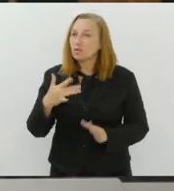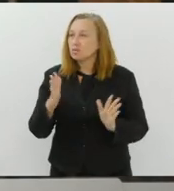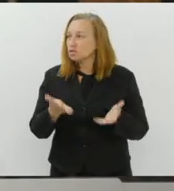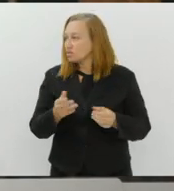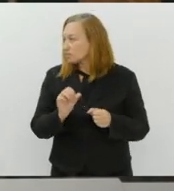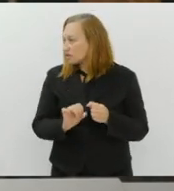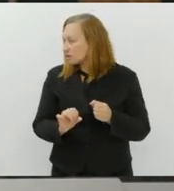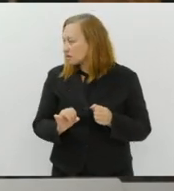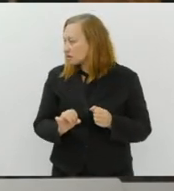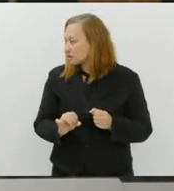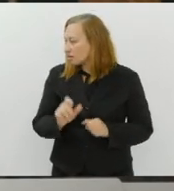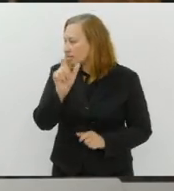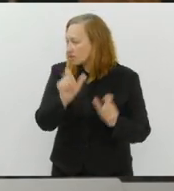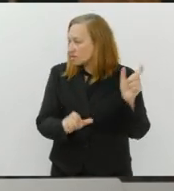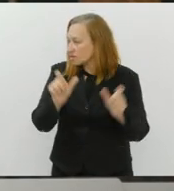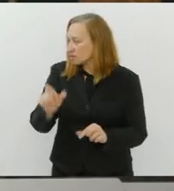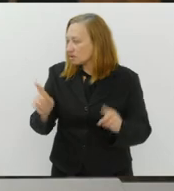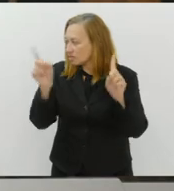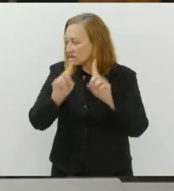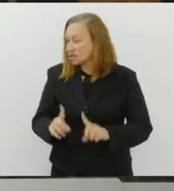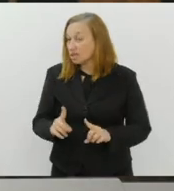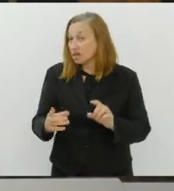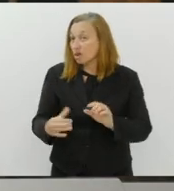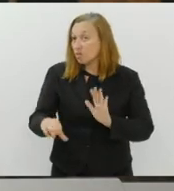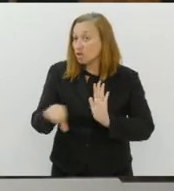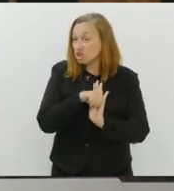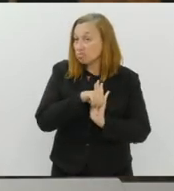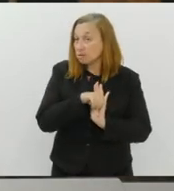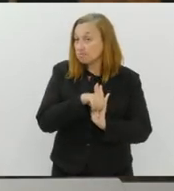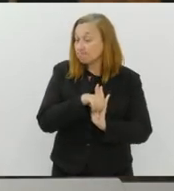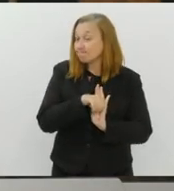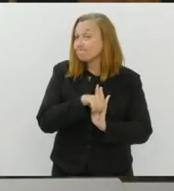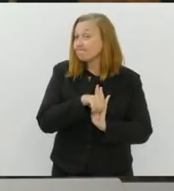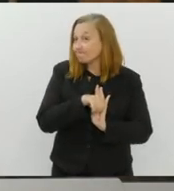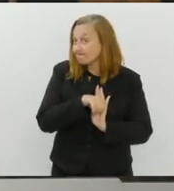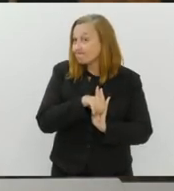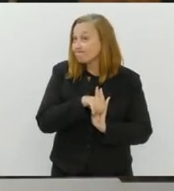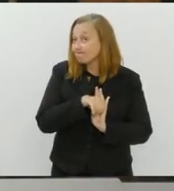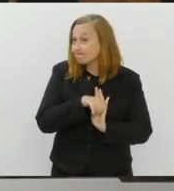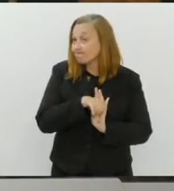com deficiência é um crime, né?